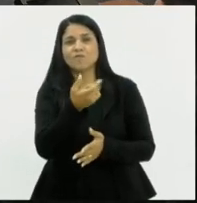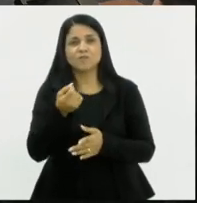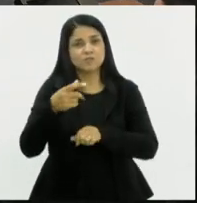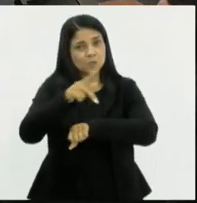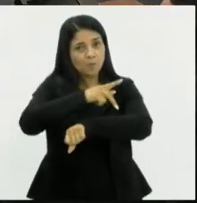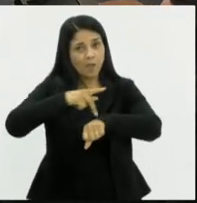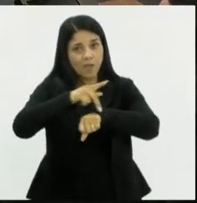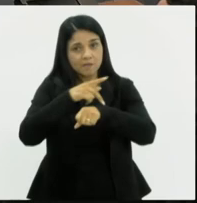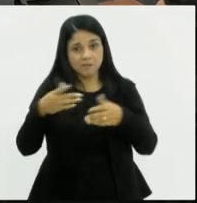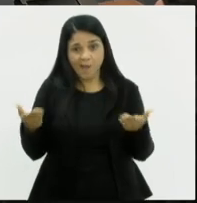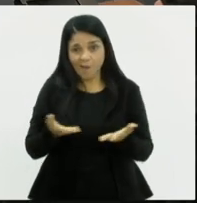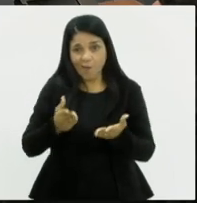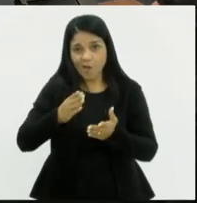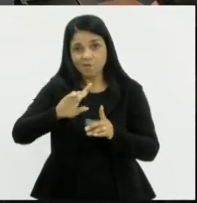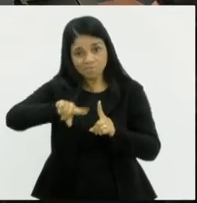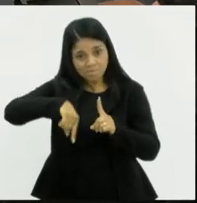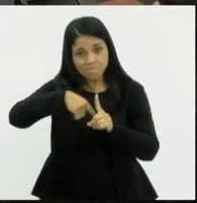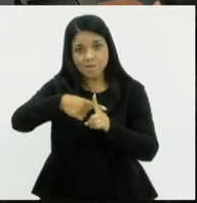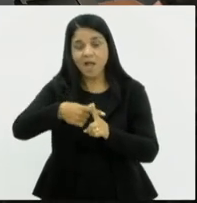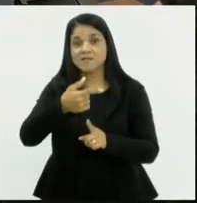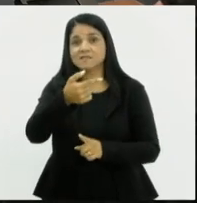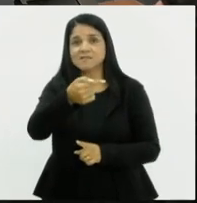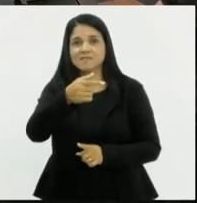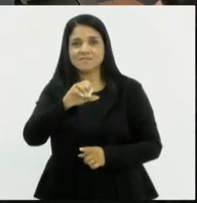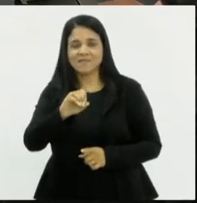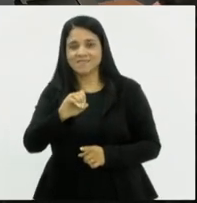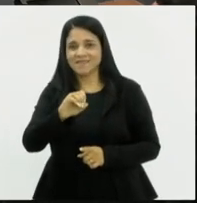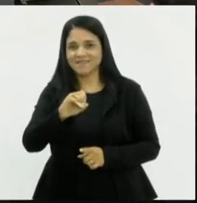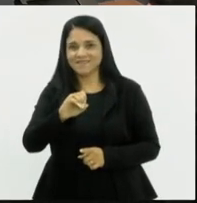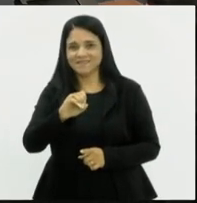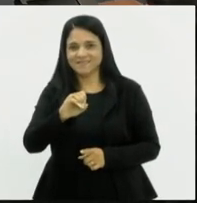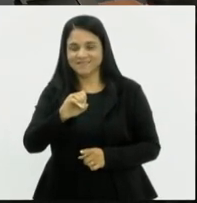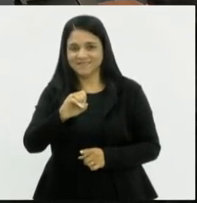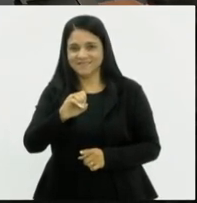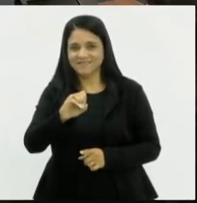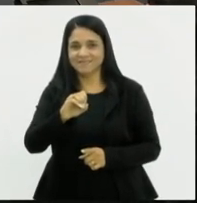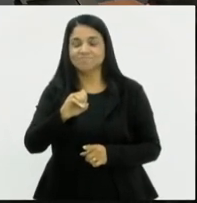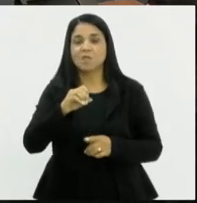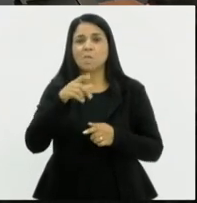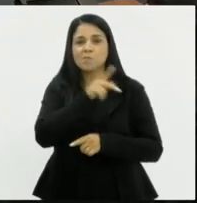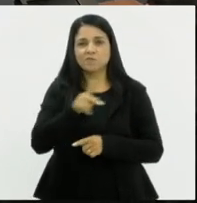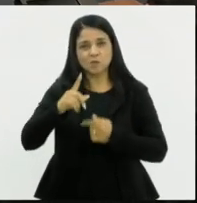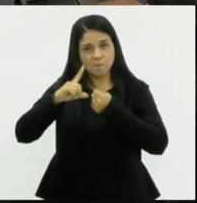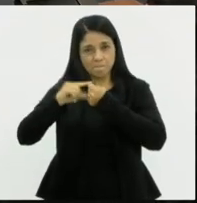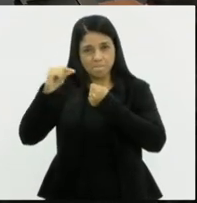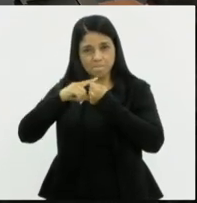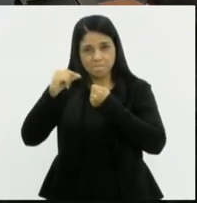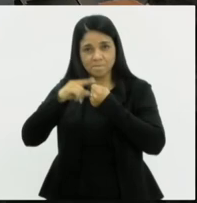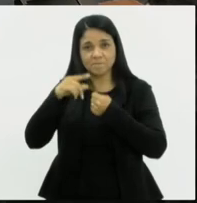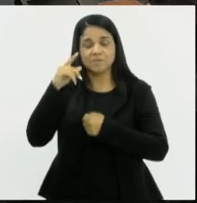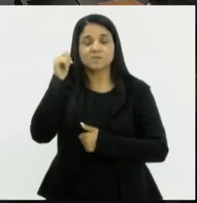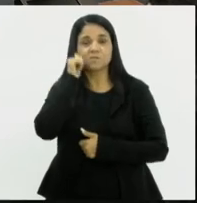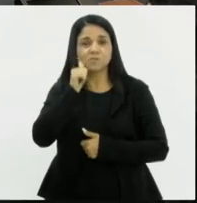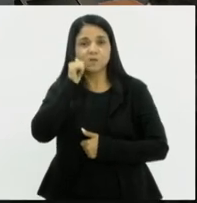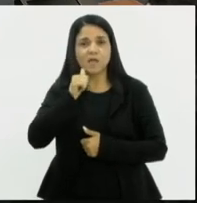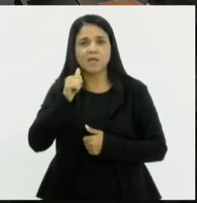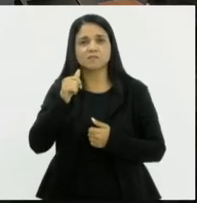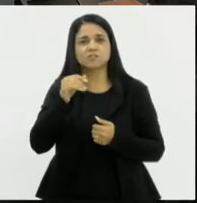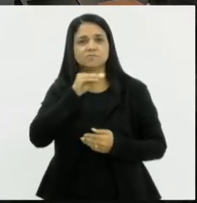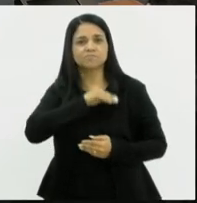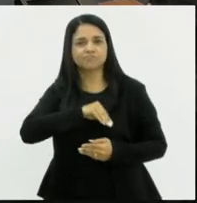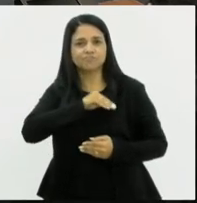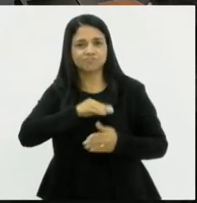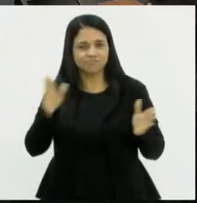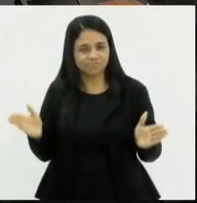e passou a figurar em 70. Professora de empreendedorismo para mulheres de baixa renda, teve